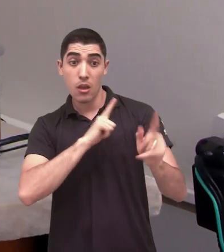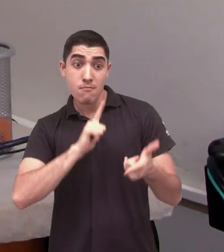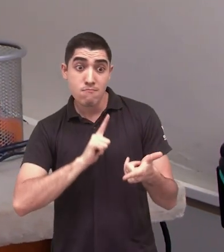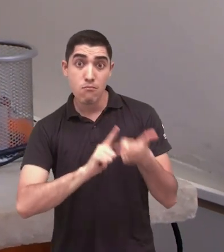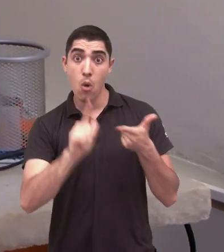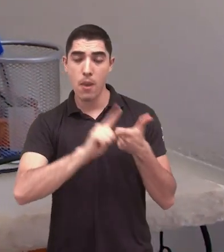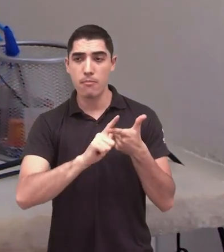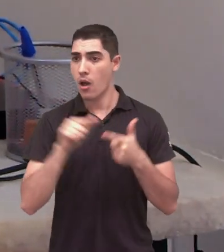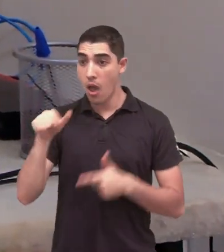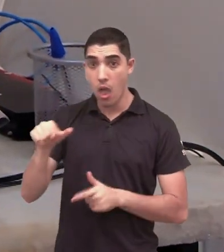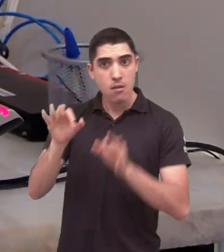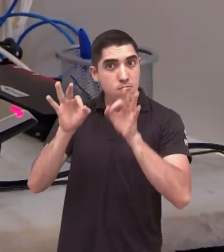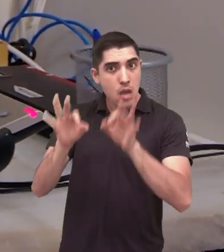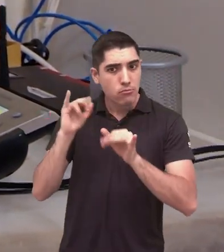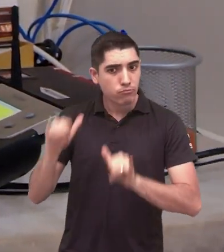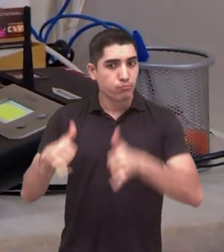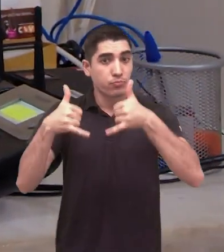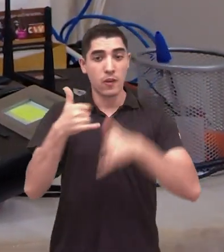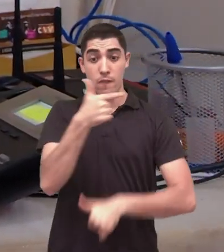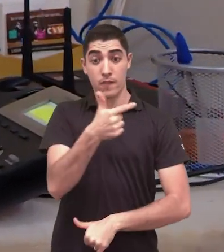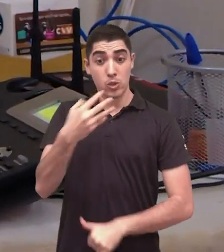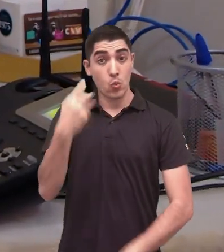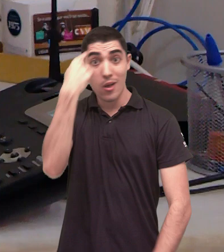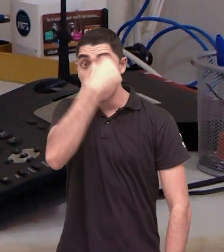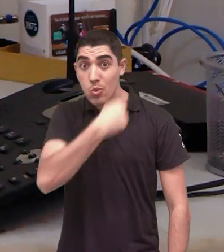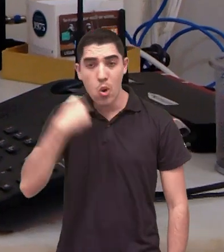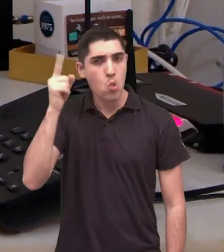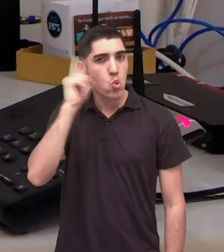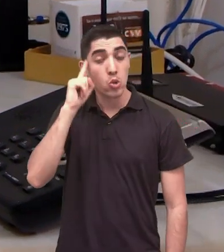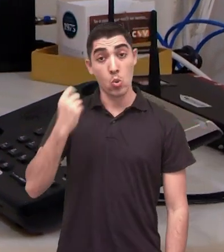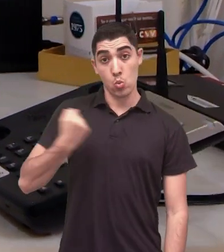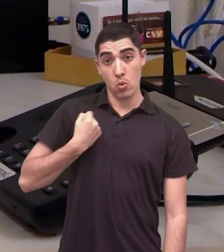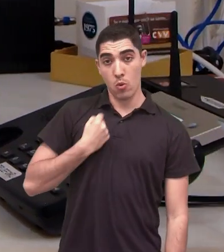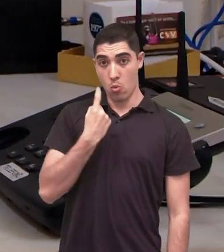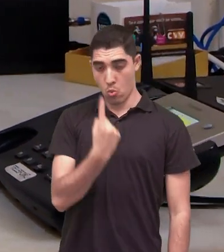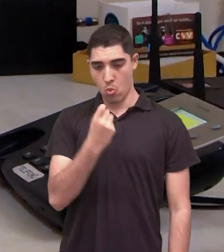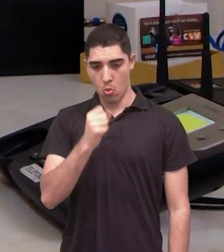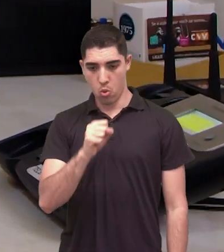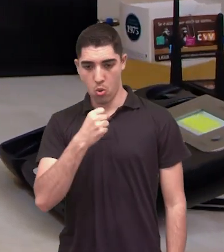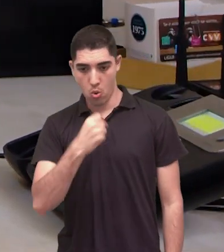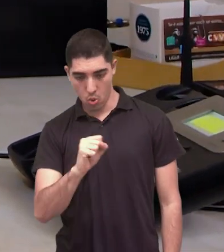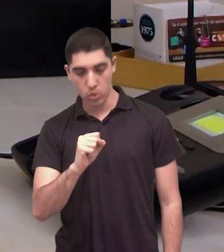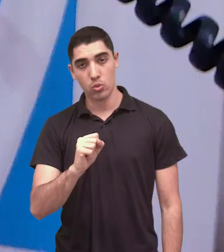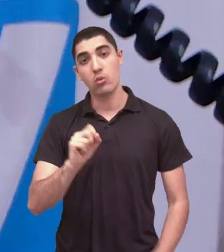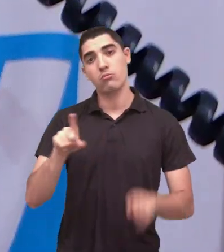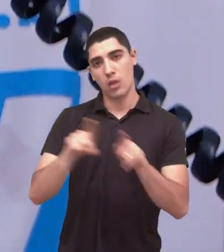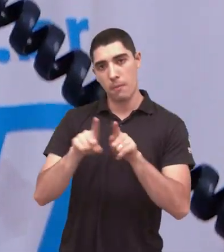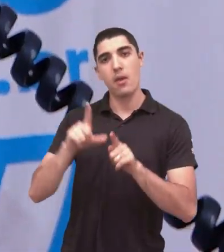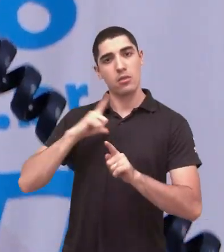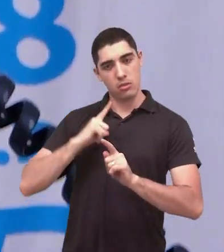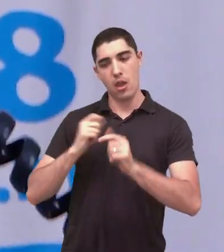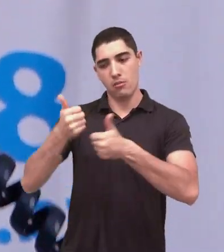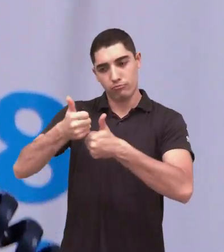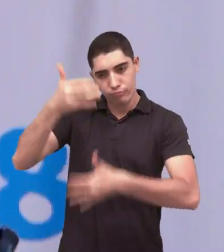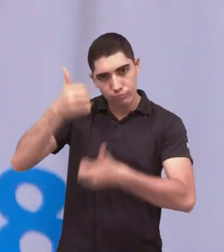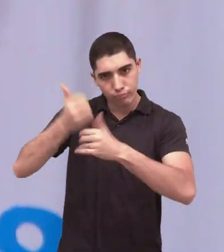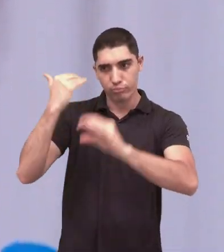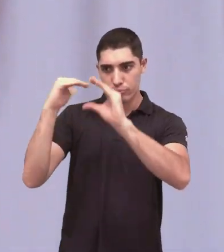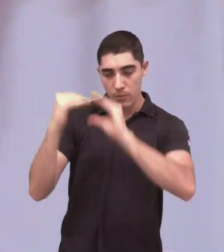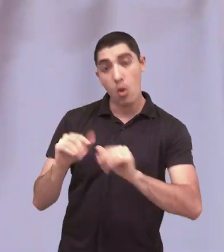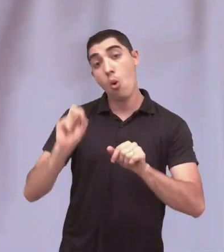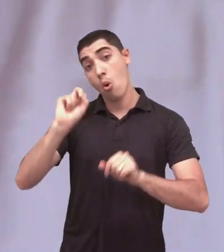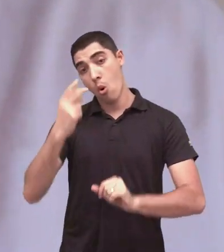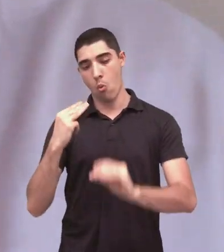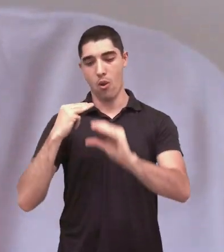crise emocional. Ele funciona 24 horas por dia através do telefone 188, chat e